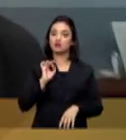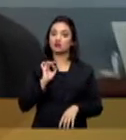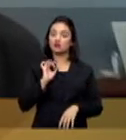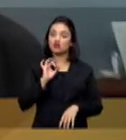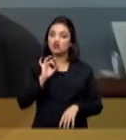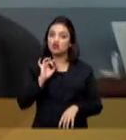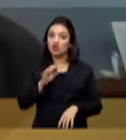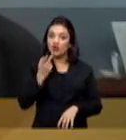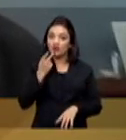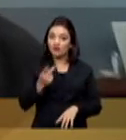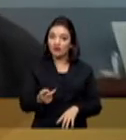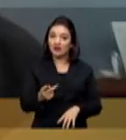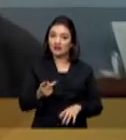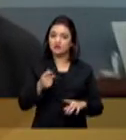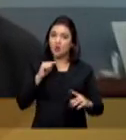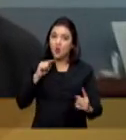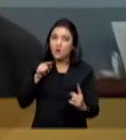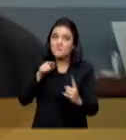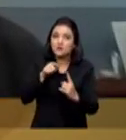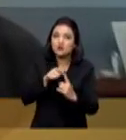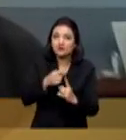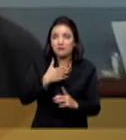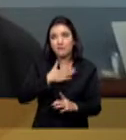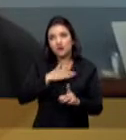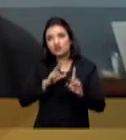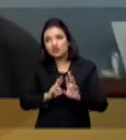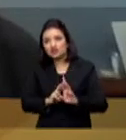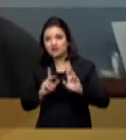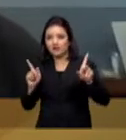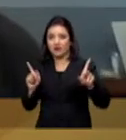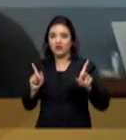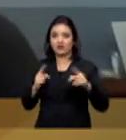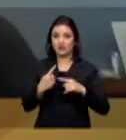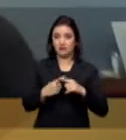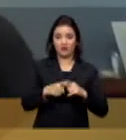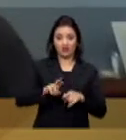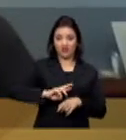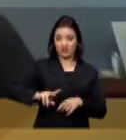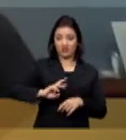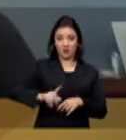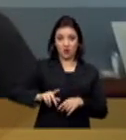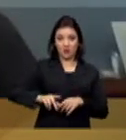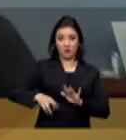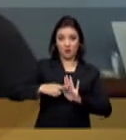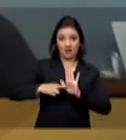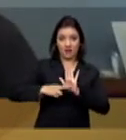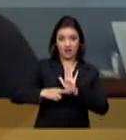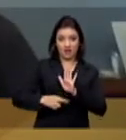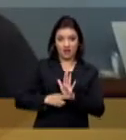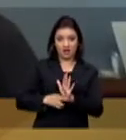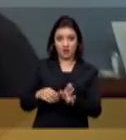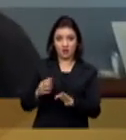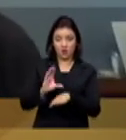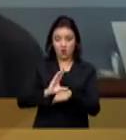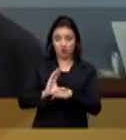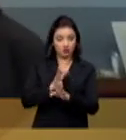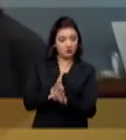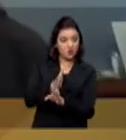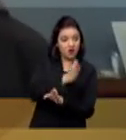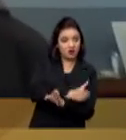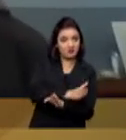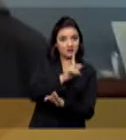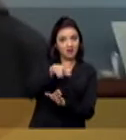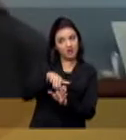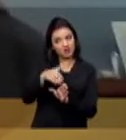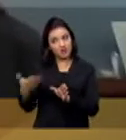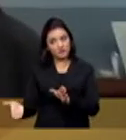fundamentação. De fato, não se tratava ministro Gilmar de norma Mendes. Pré-constitucional, ao revés, era de norma pós-constitucional, mas o que eu disse que